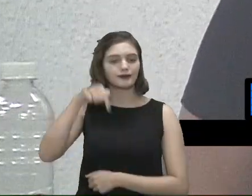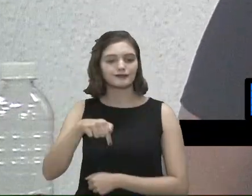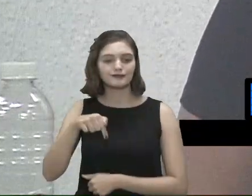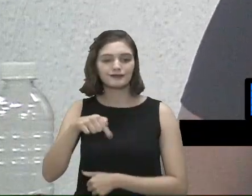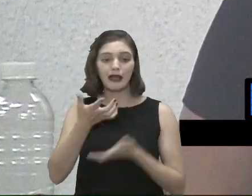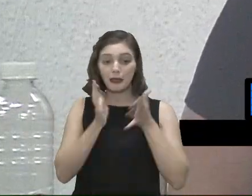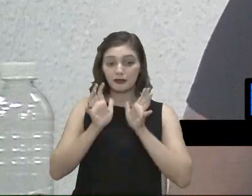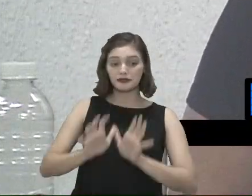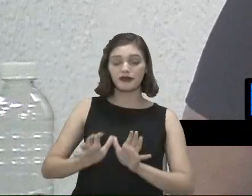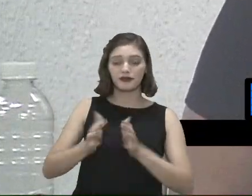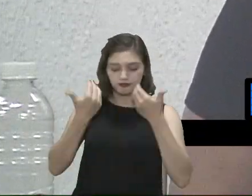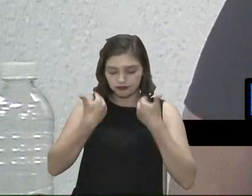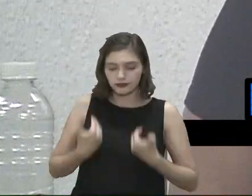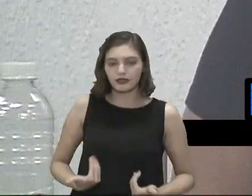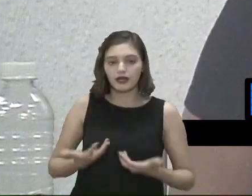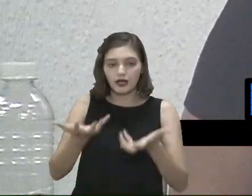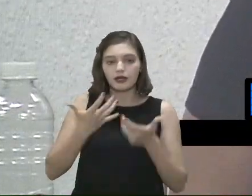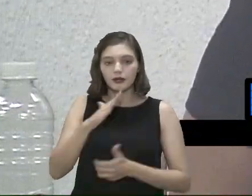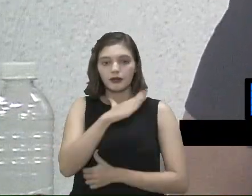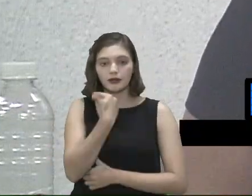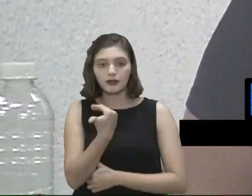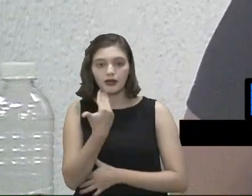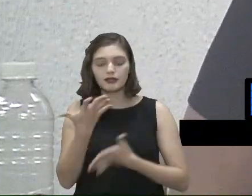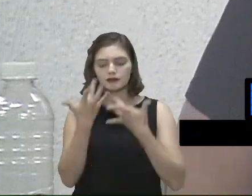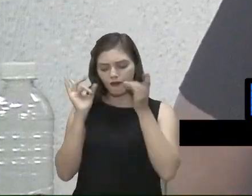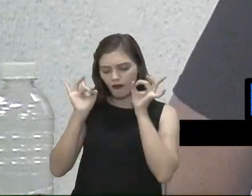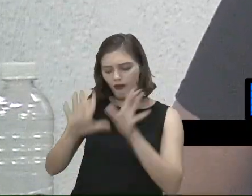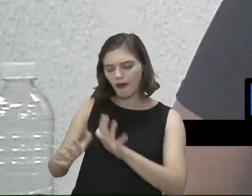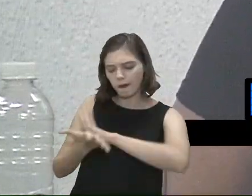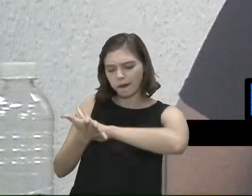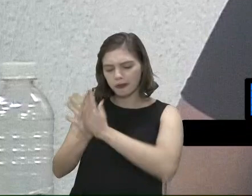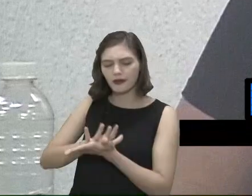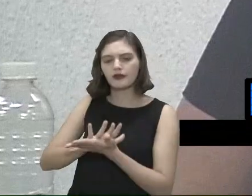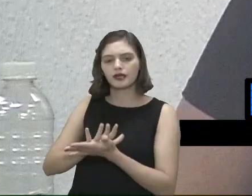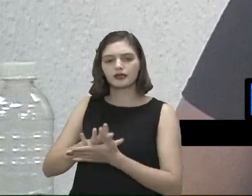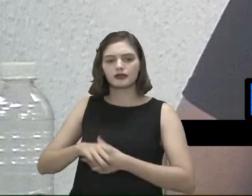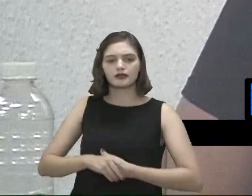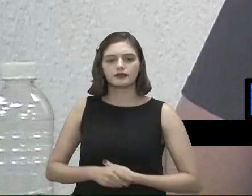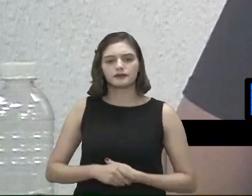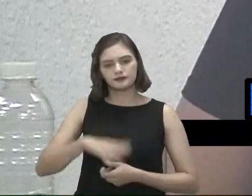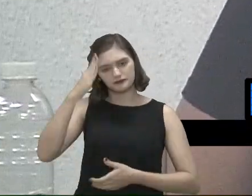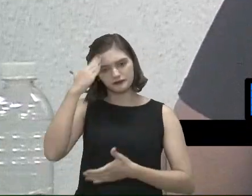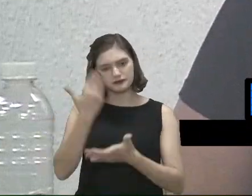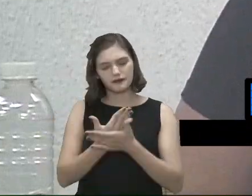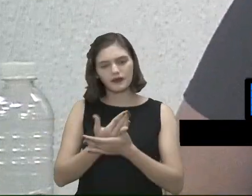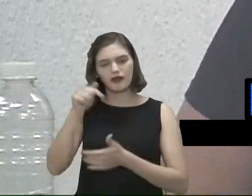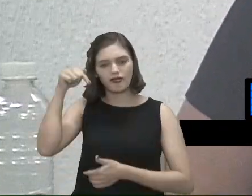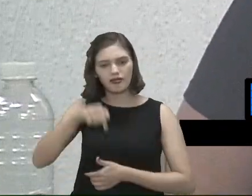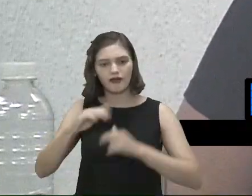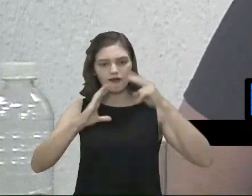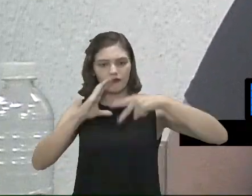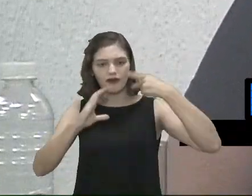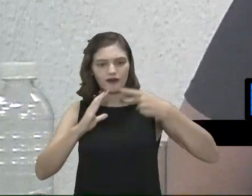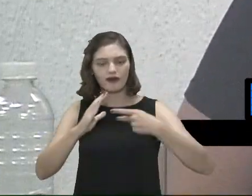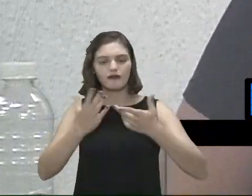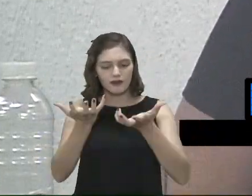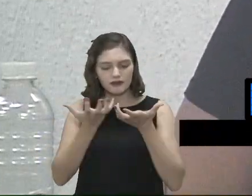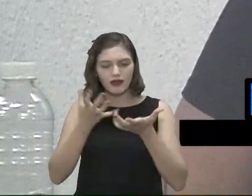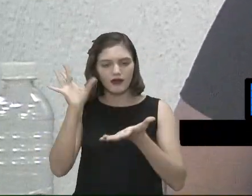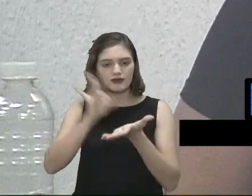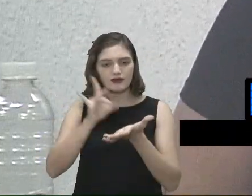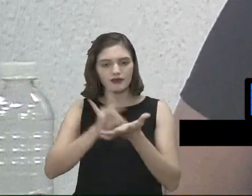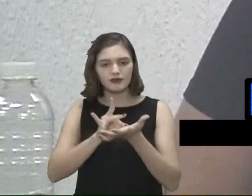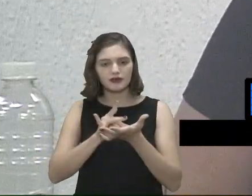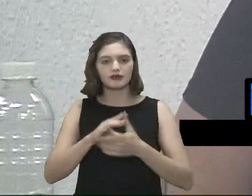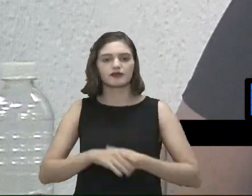nos querem aqui de forma alguma. Nos querem mortas, nos querem escorraçadas, né? Eu acho que, assim, nem na cama nos querem de verdade. Acho que nos